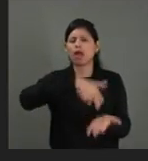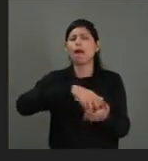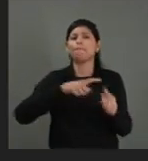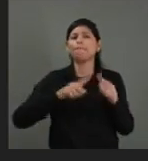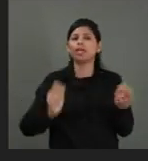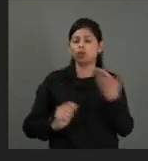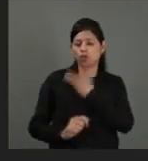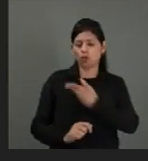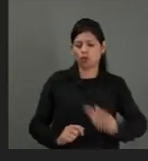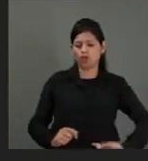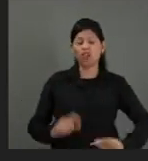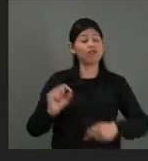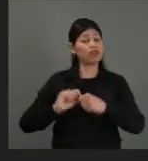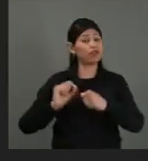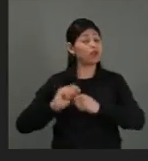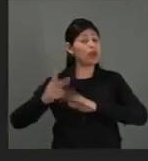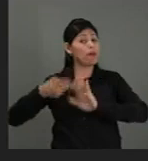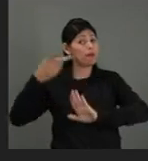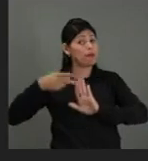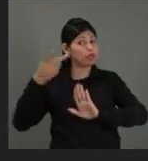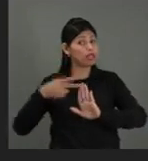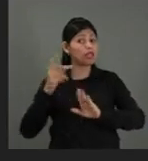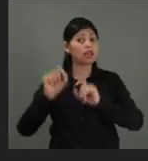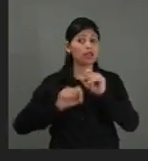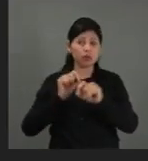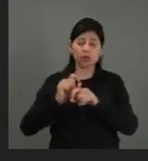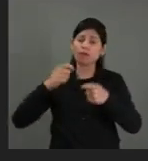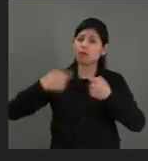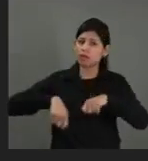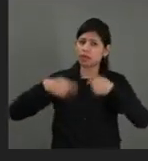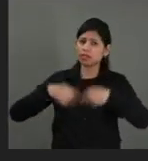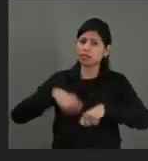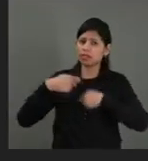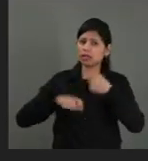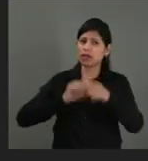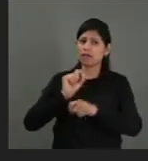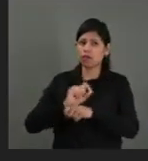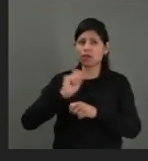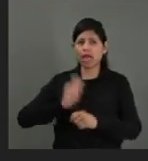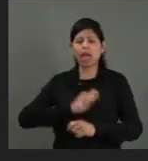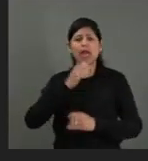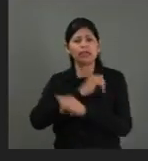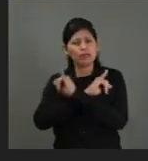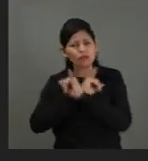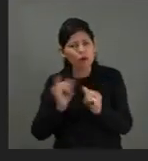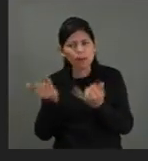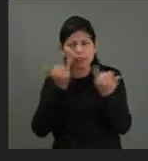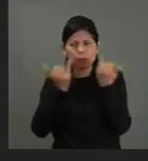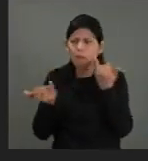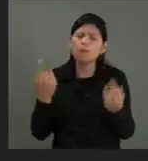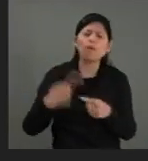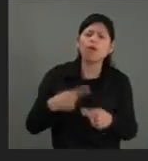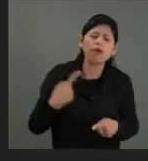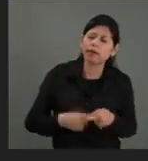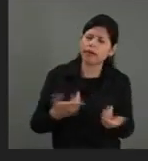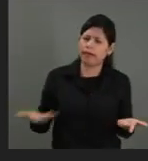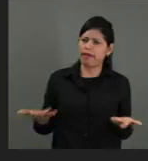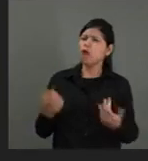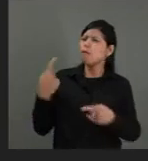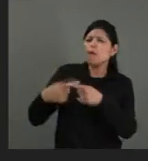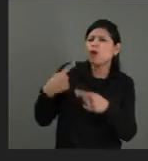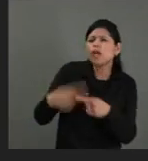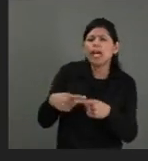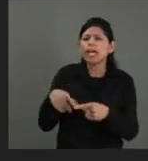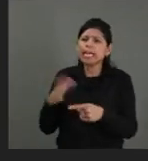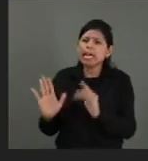revogou uma portaria que fazia necessária essa denúncia. Por que isso? Por que isso?